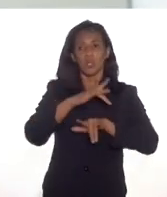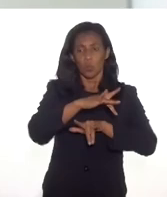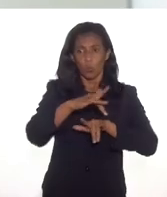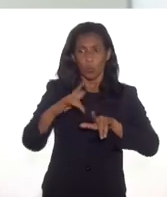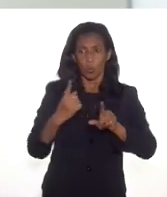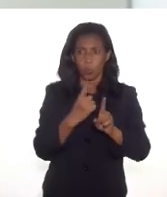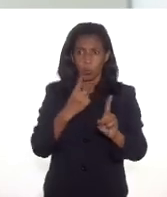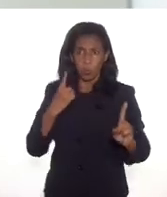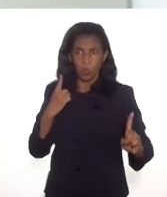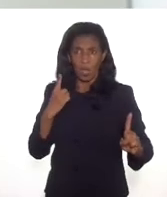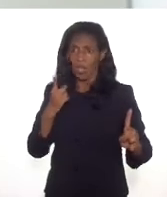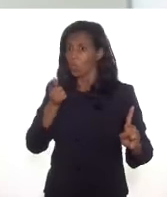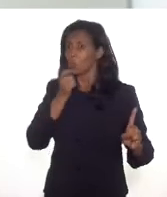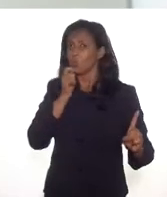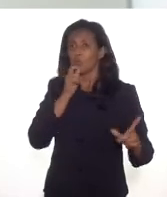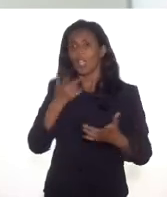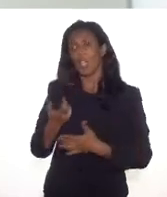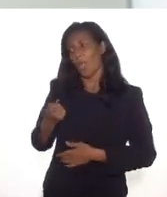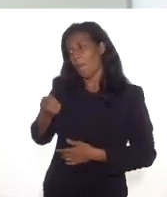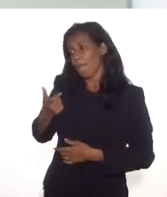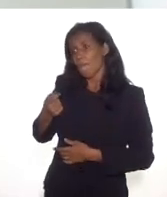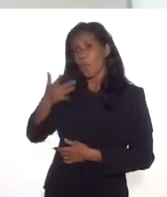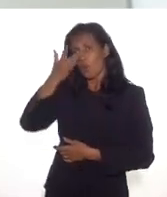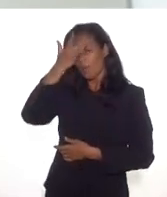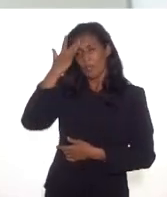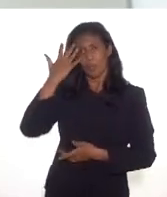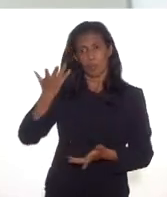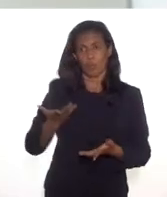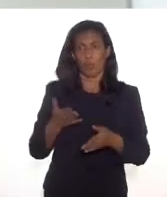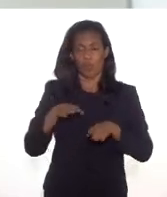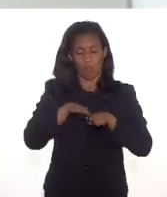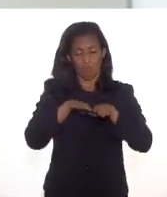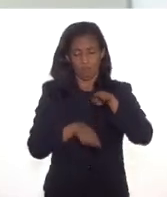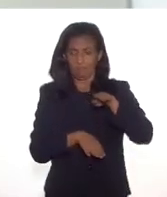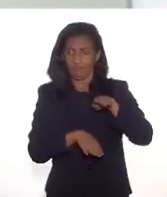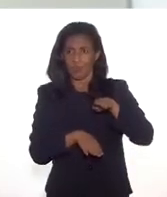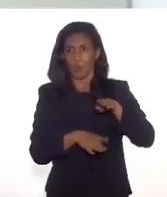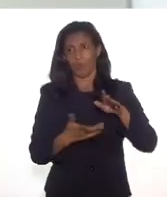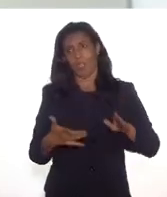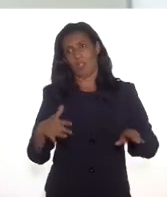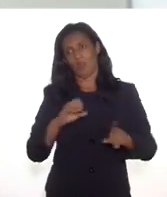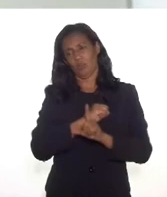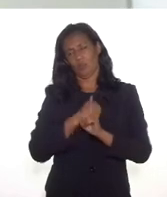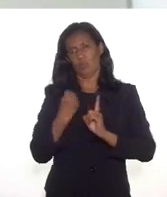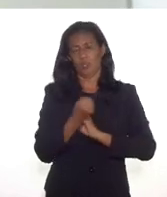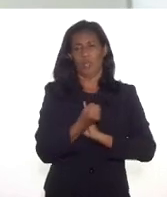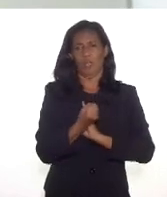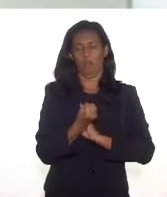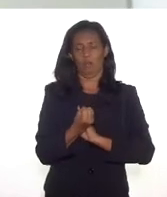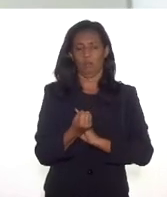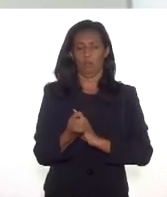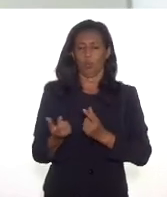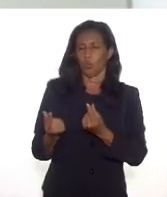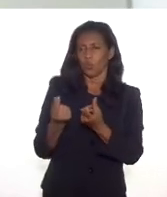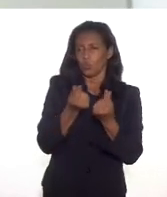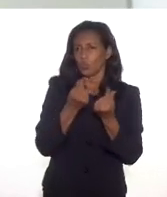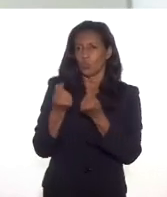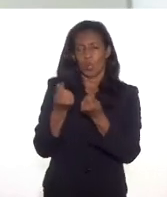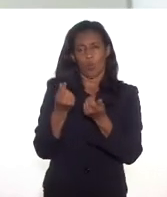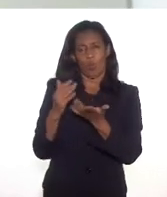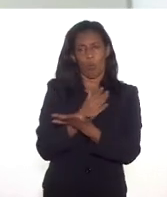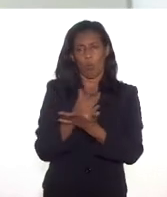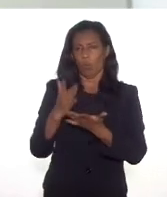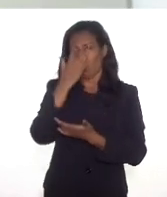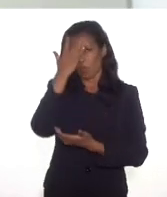verdade, muito limitado nas condições de desigualdade social, de falta de condições financeiras que a maior parte